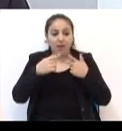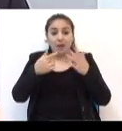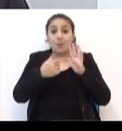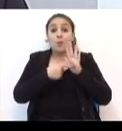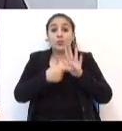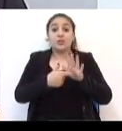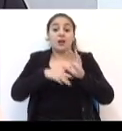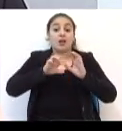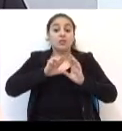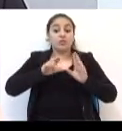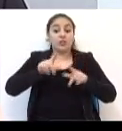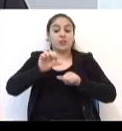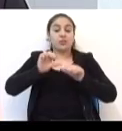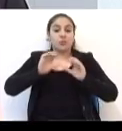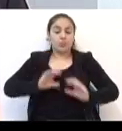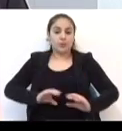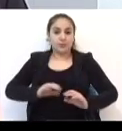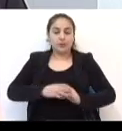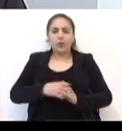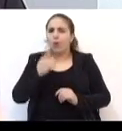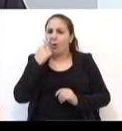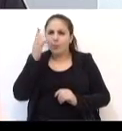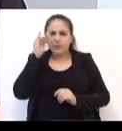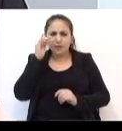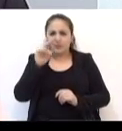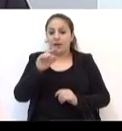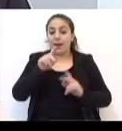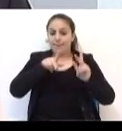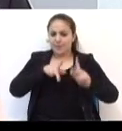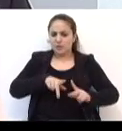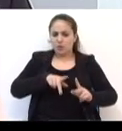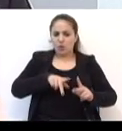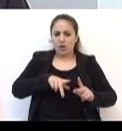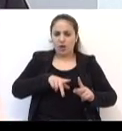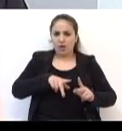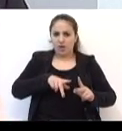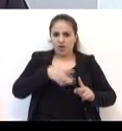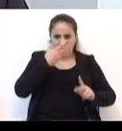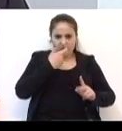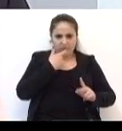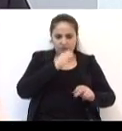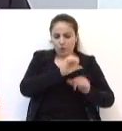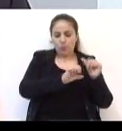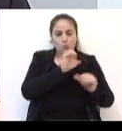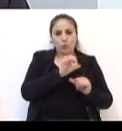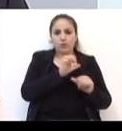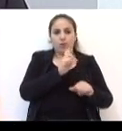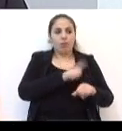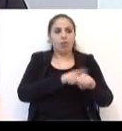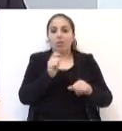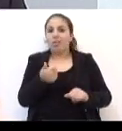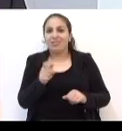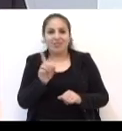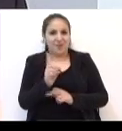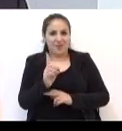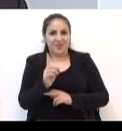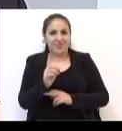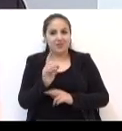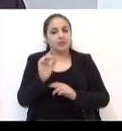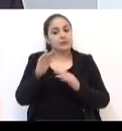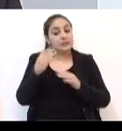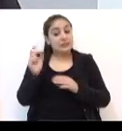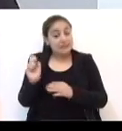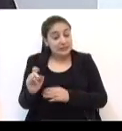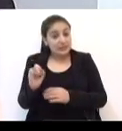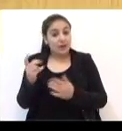é mudança no seu comportamento. Observe, ninguém muda de uma hora para outra o seu comportamento. Se isso ocorre, é porque alguma coisa